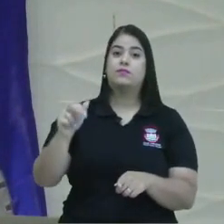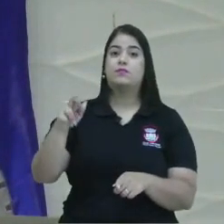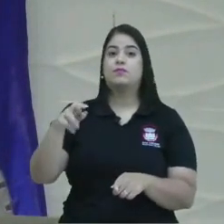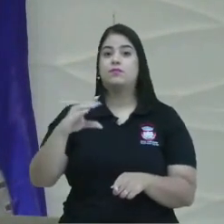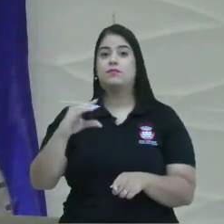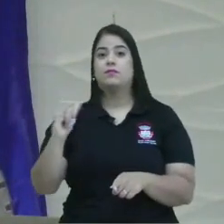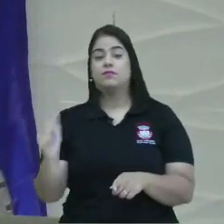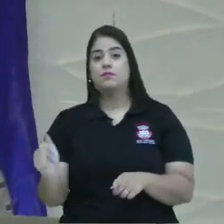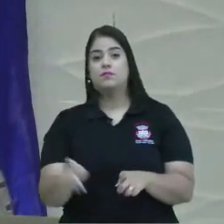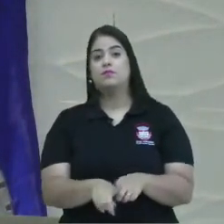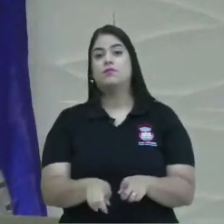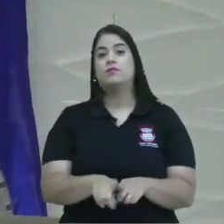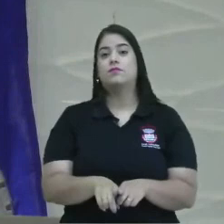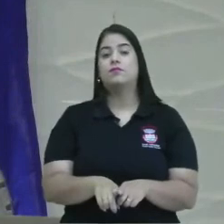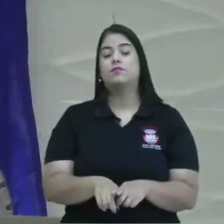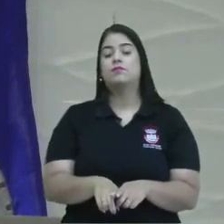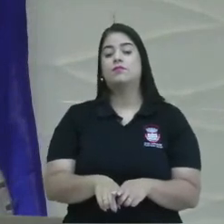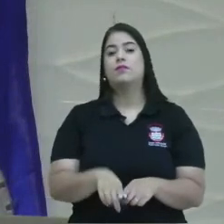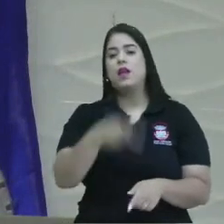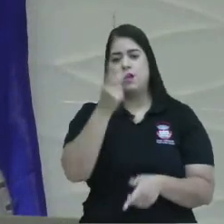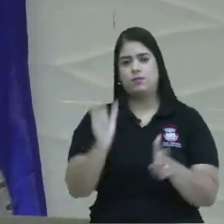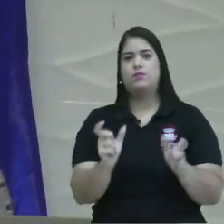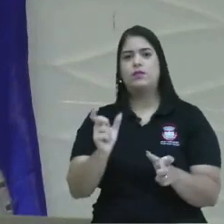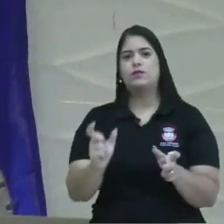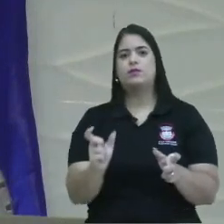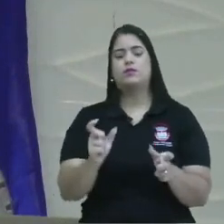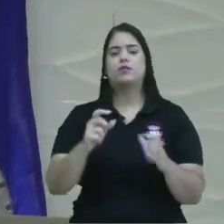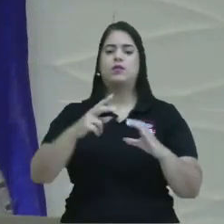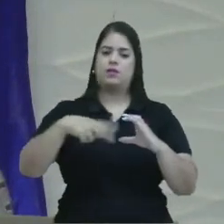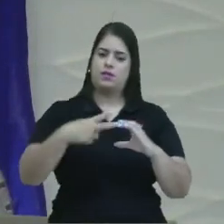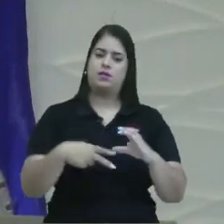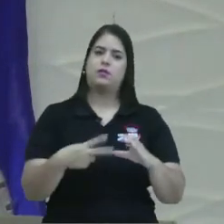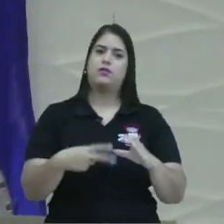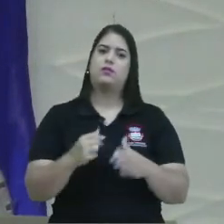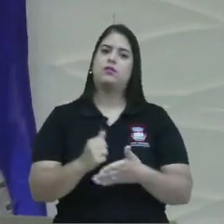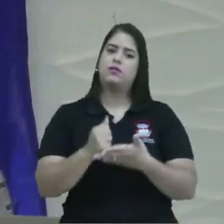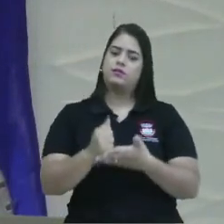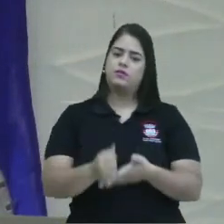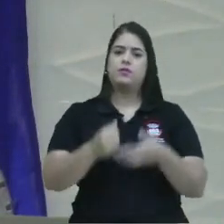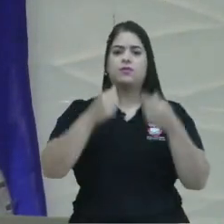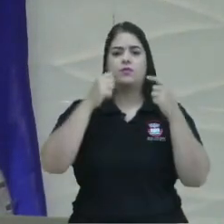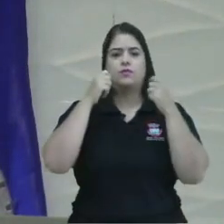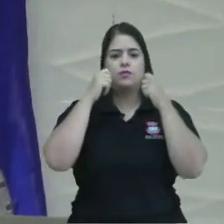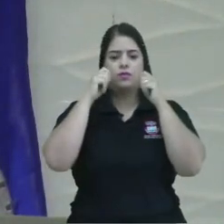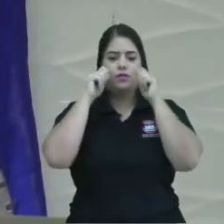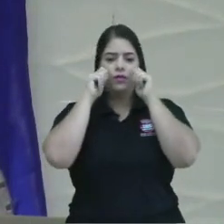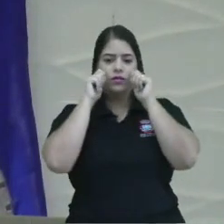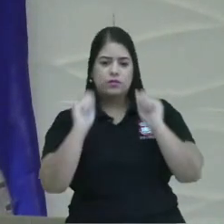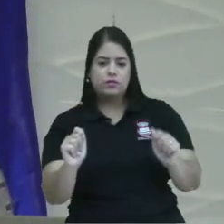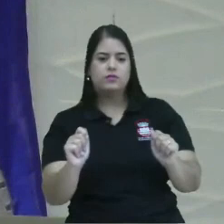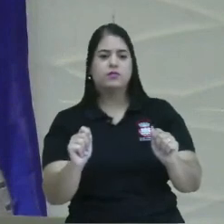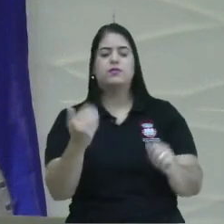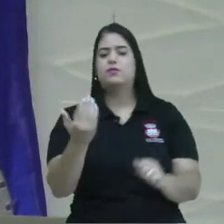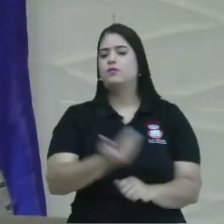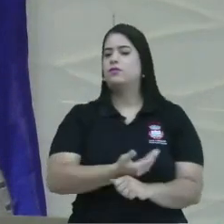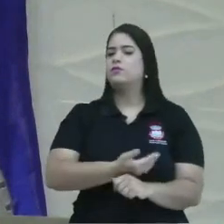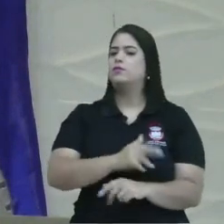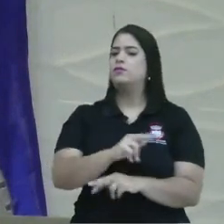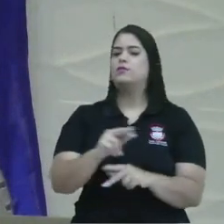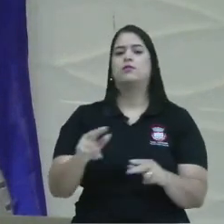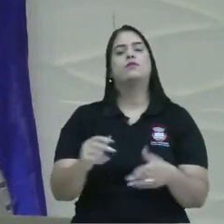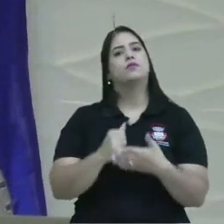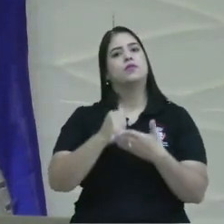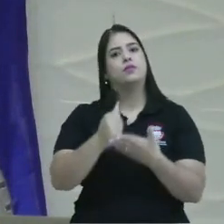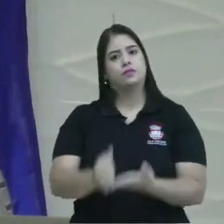e aqui teve umas pessoas aqui da Câmara, né, assessores, amigos, que